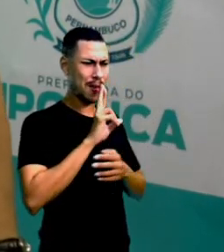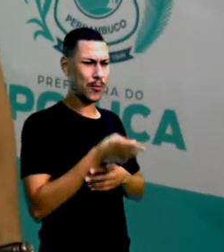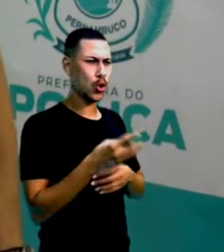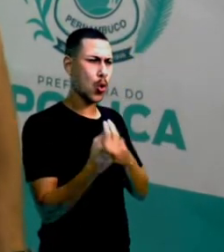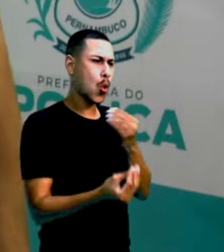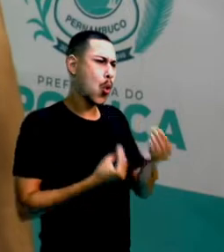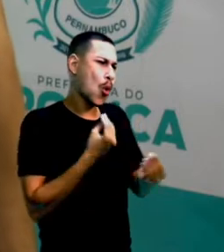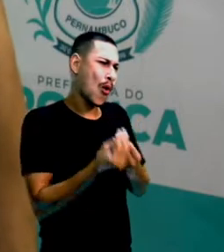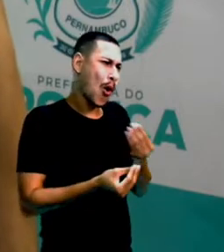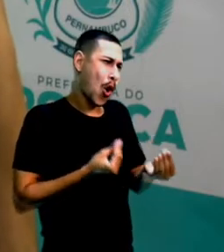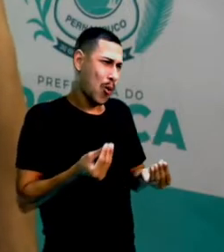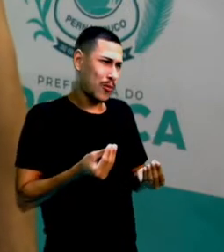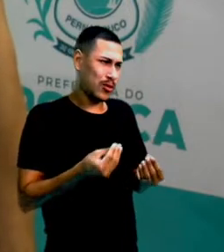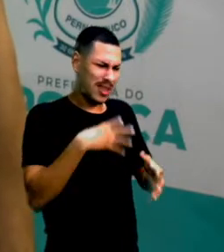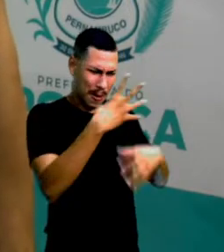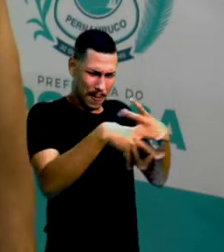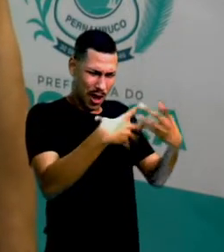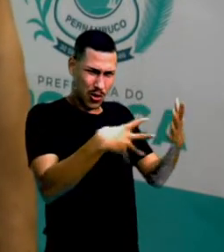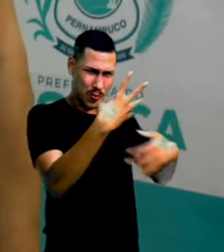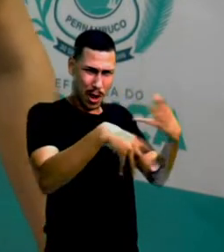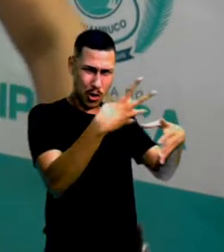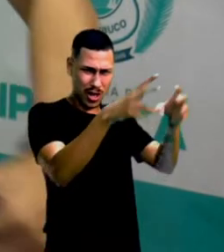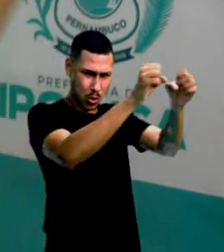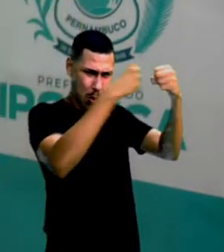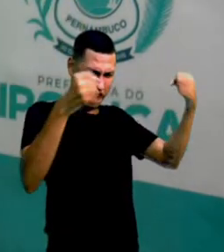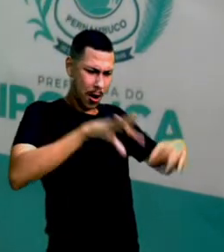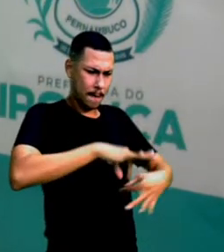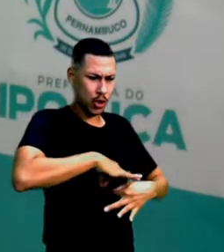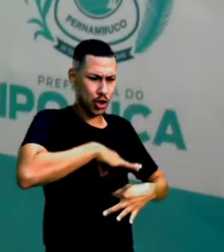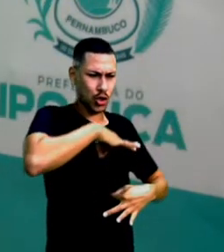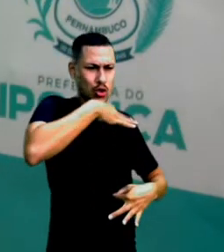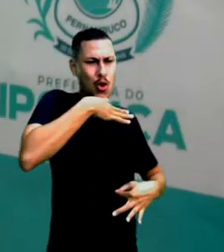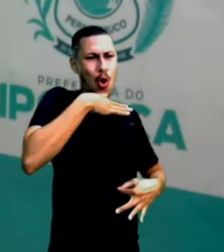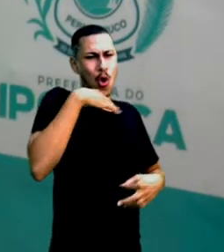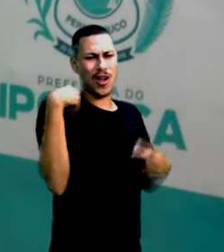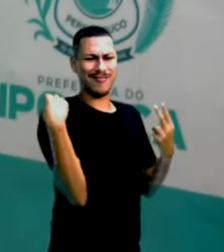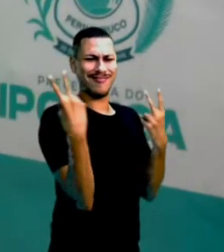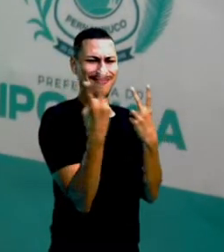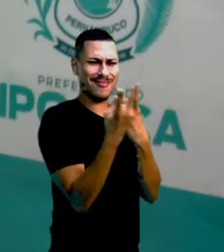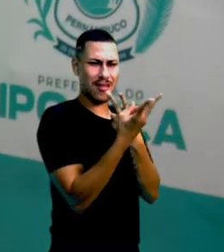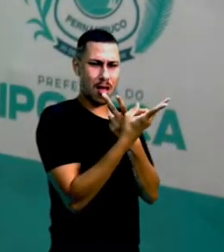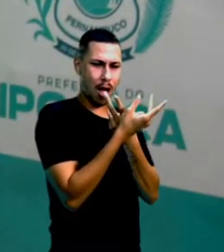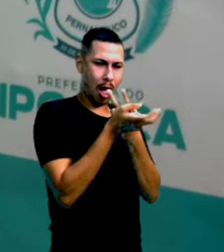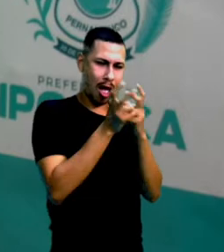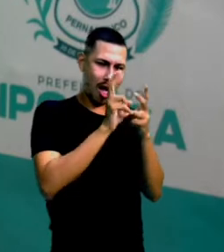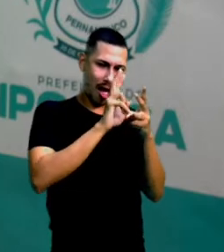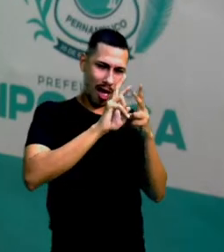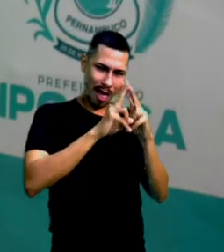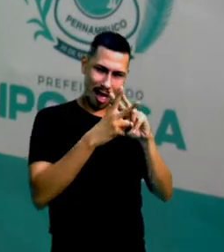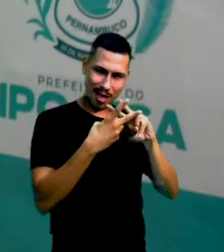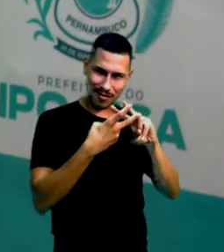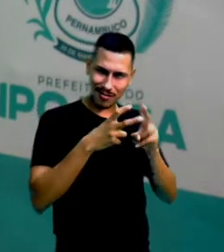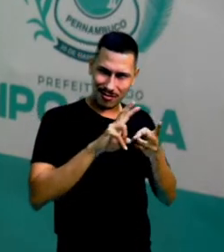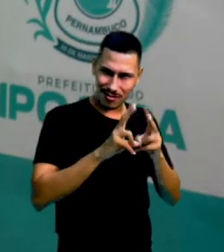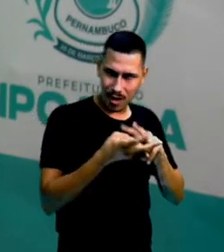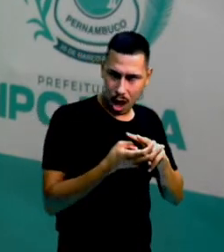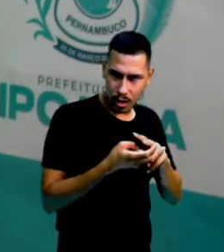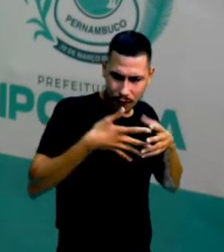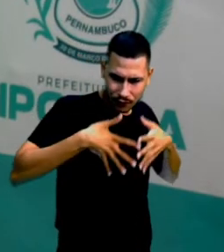o meu paletó enlaça o teu vestido e o